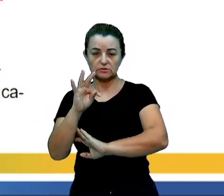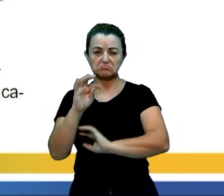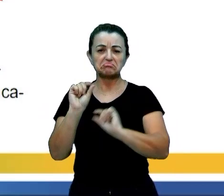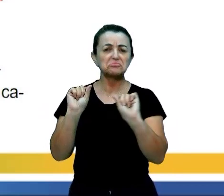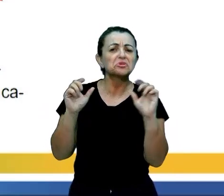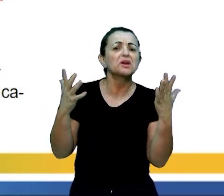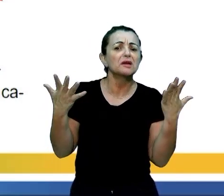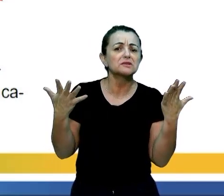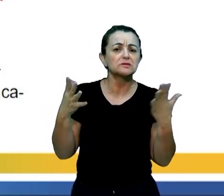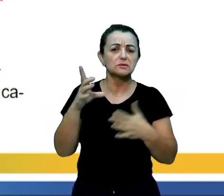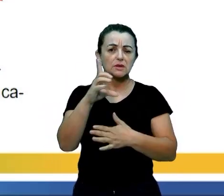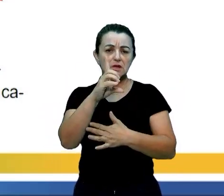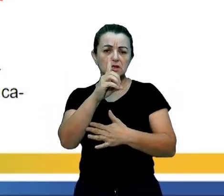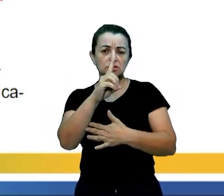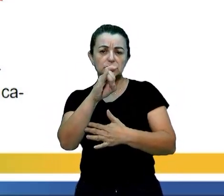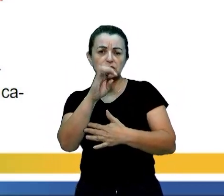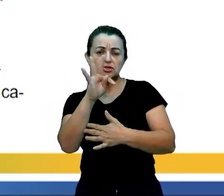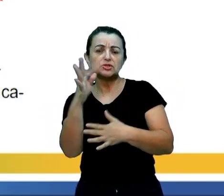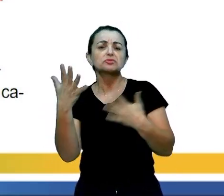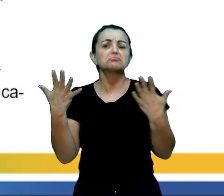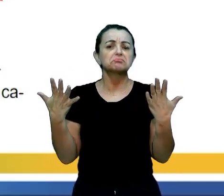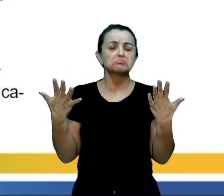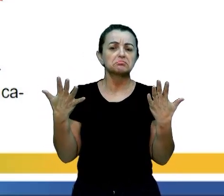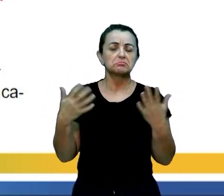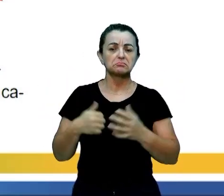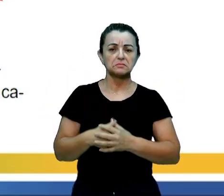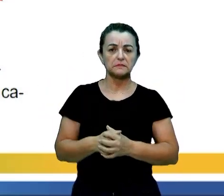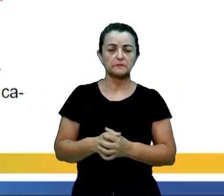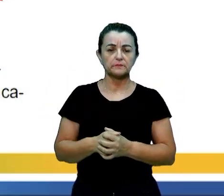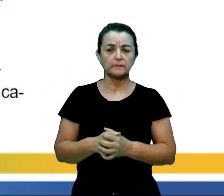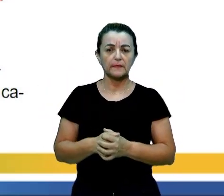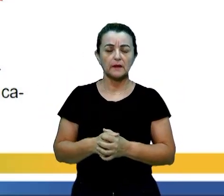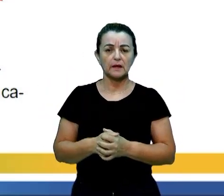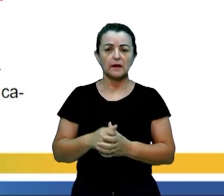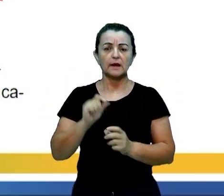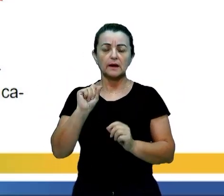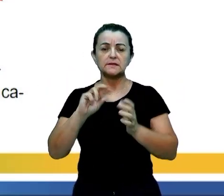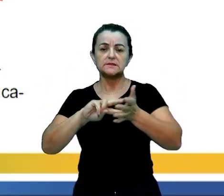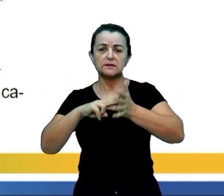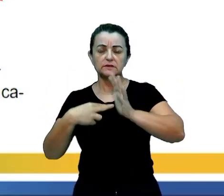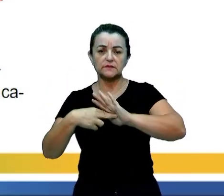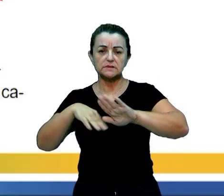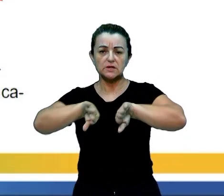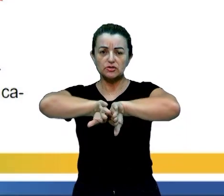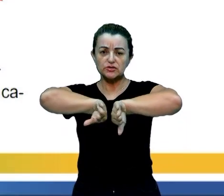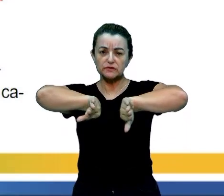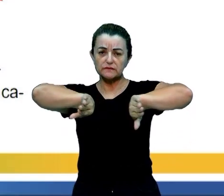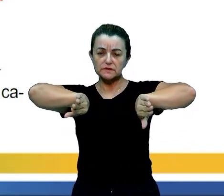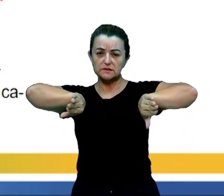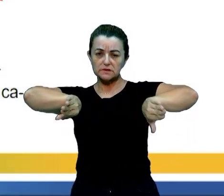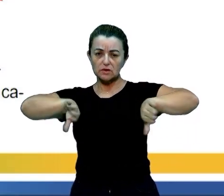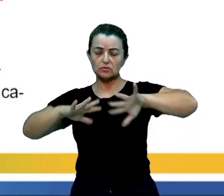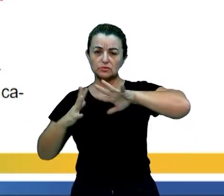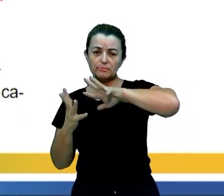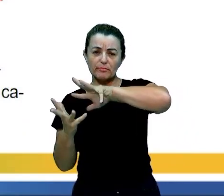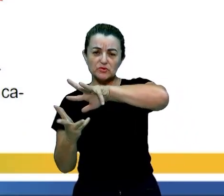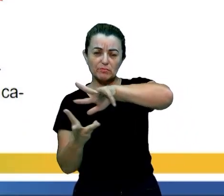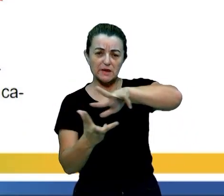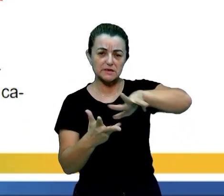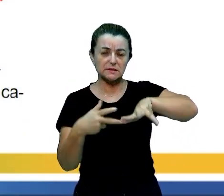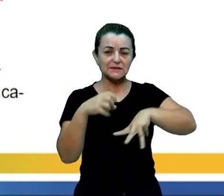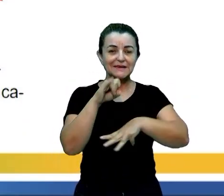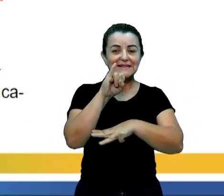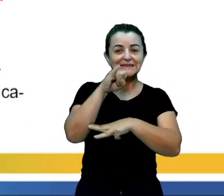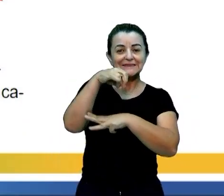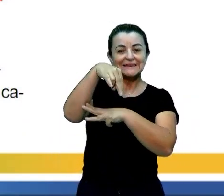tal dessa DIT? DIT é a sigla para Divisão Internacional do Trabalho. O que é que significa